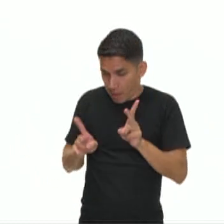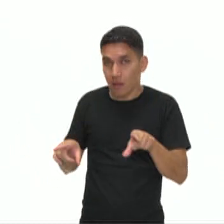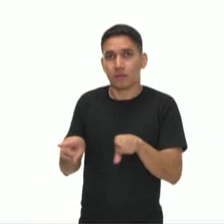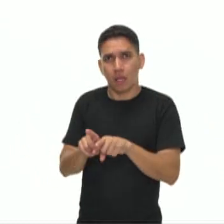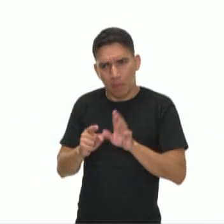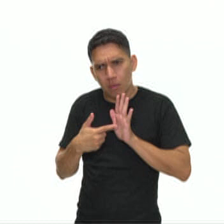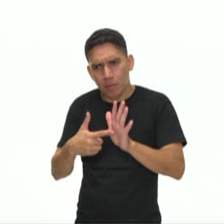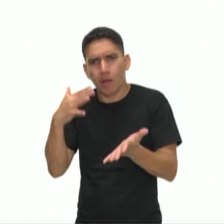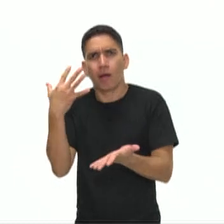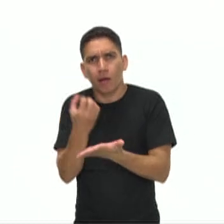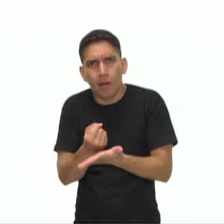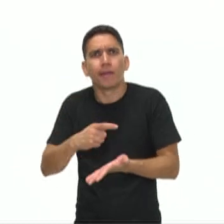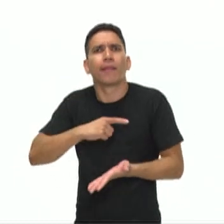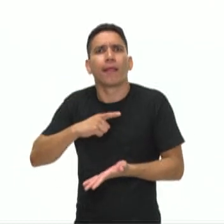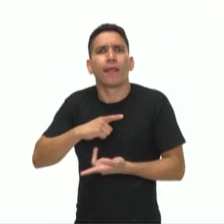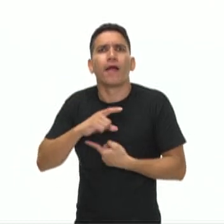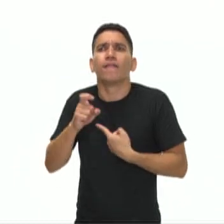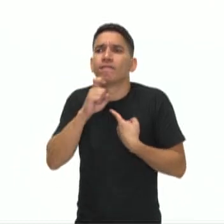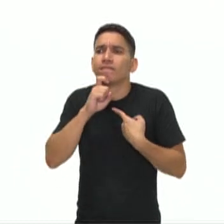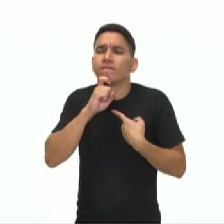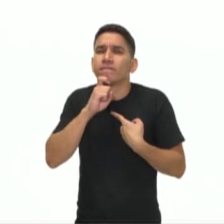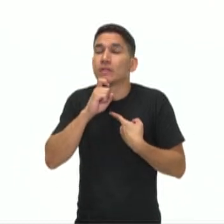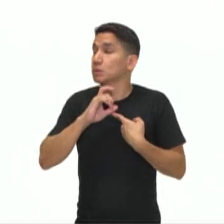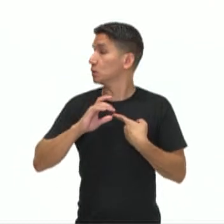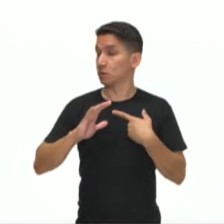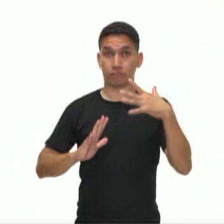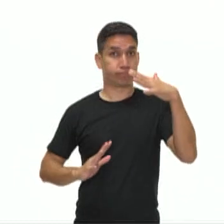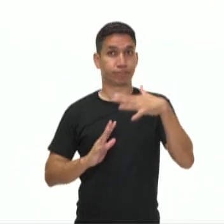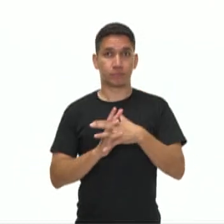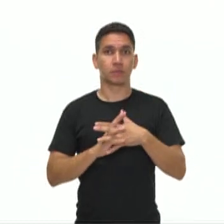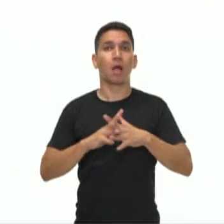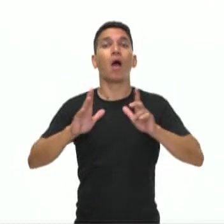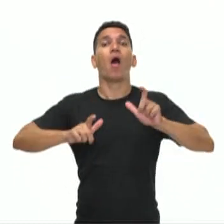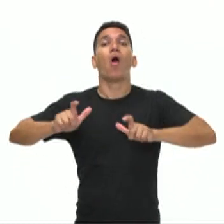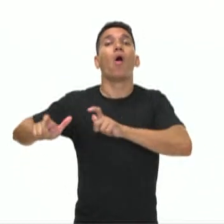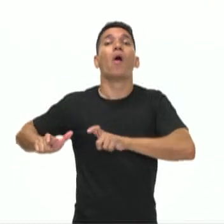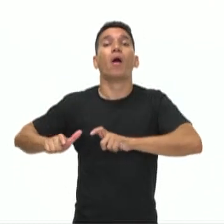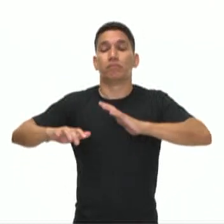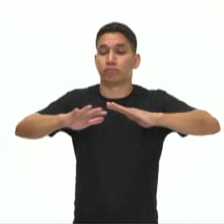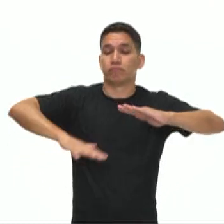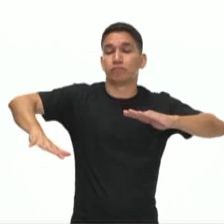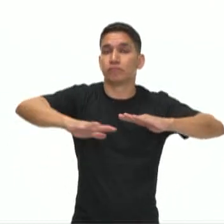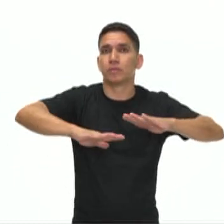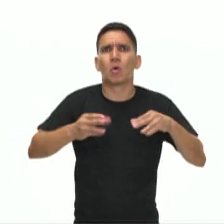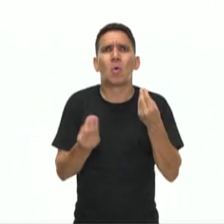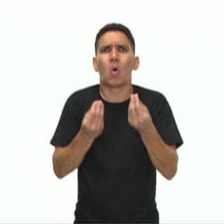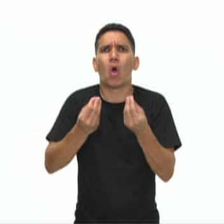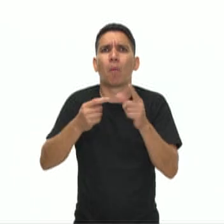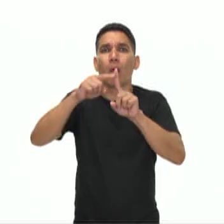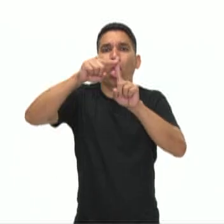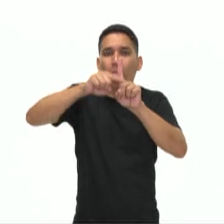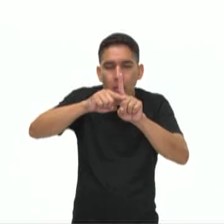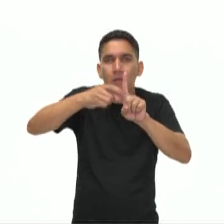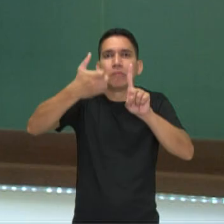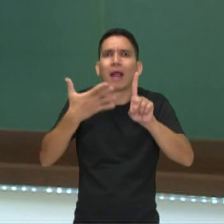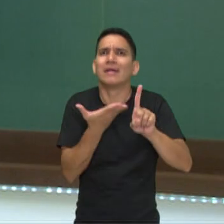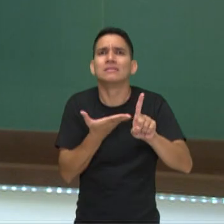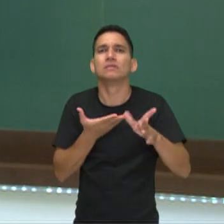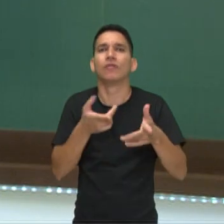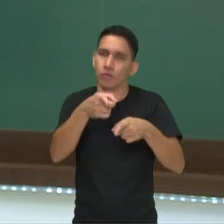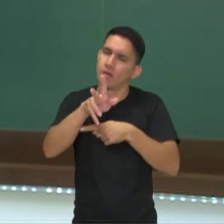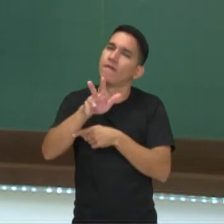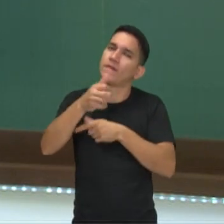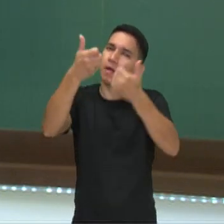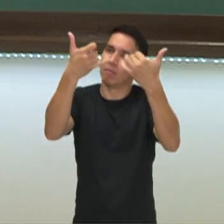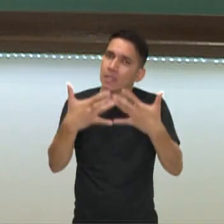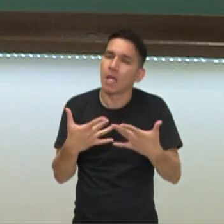frio extremo em determinadas áreas de baixa latitude. Como explicar essa queda de temperatura? Então, você vai explicar